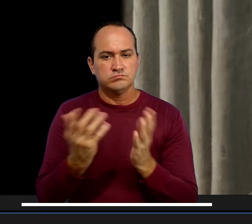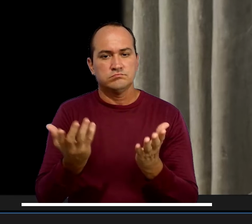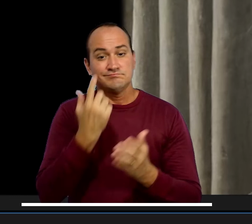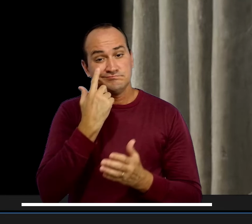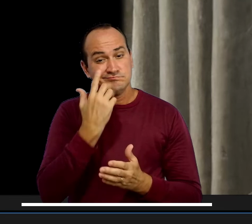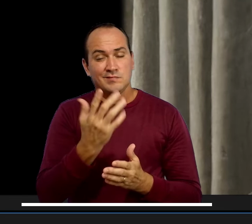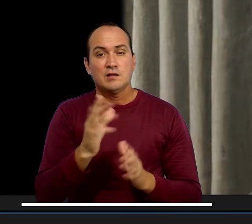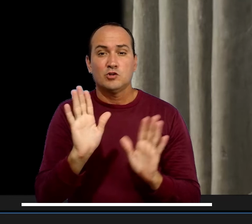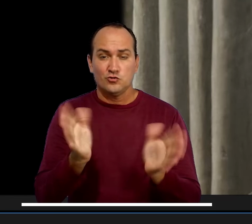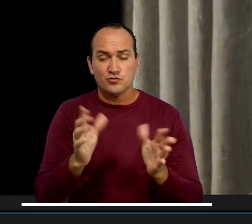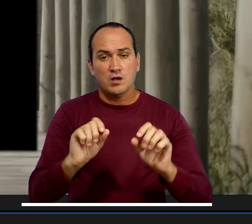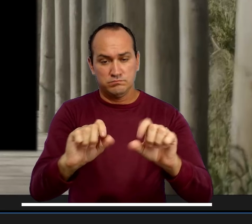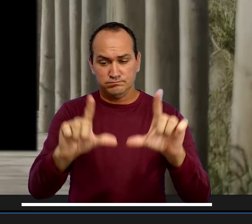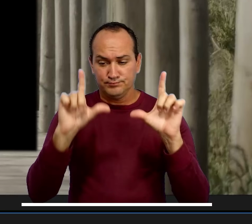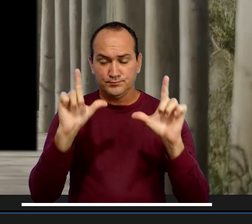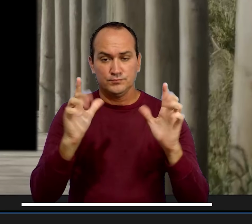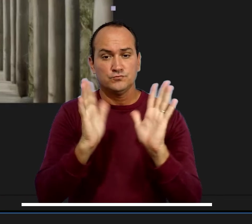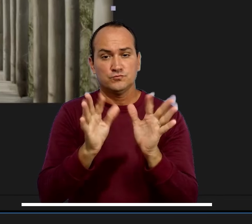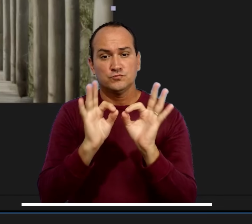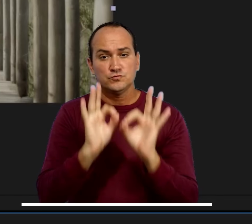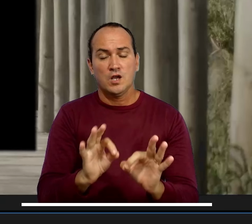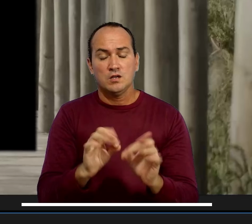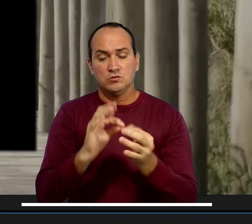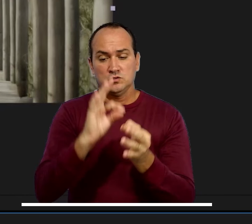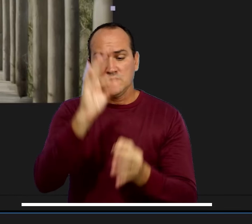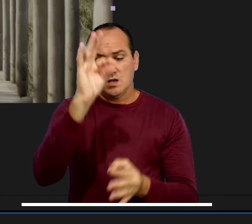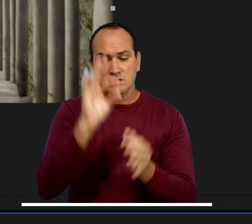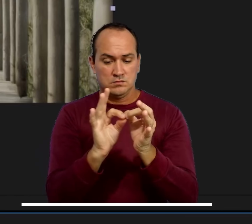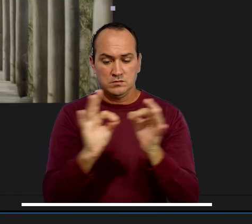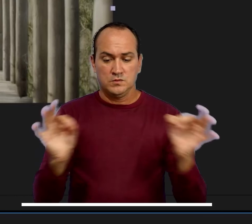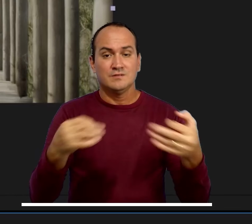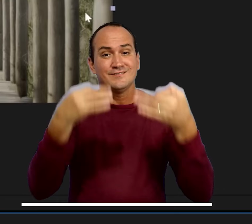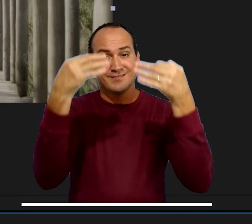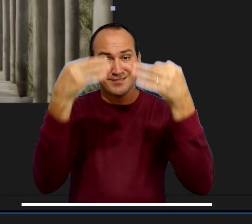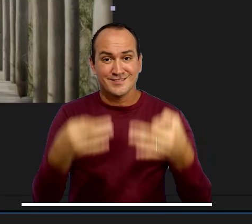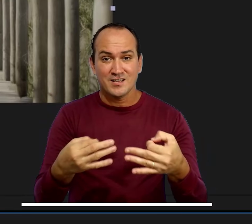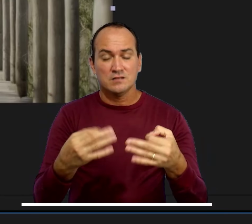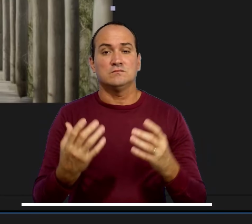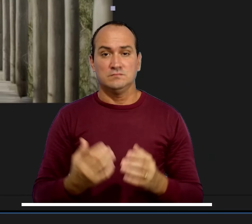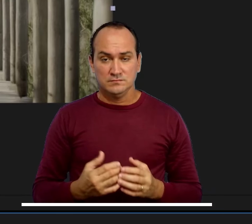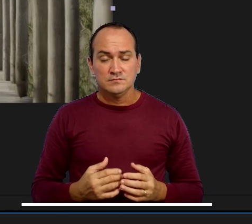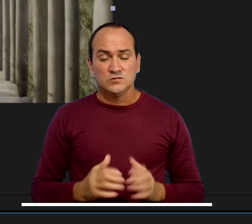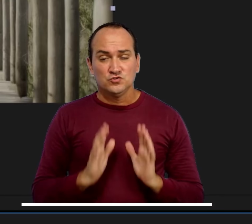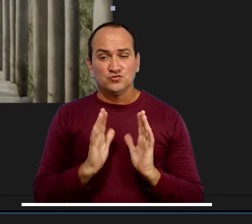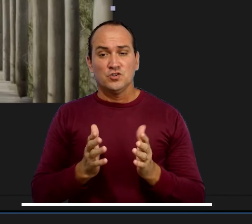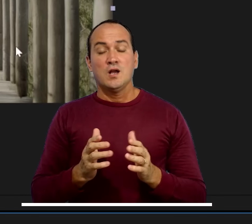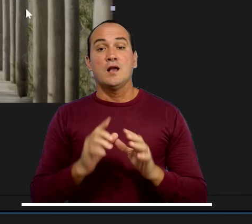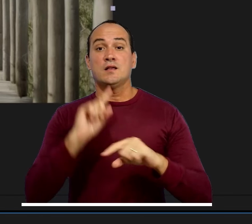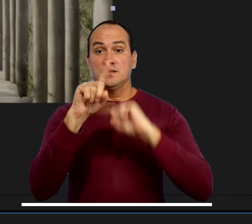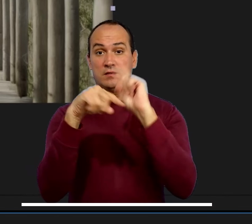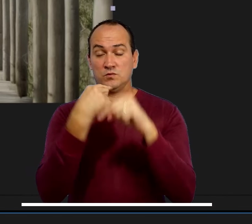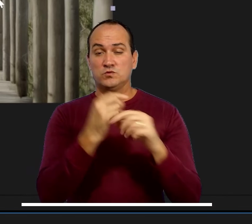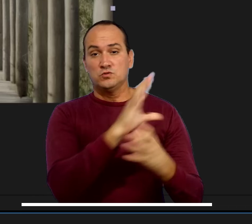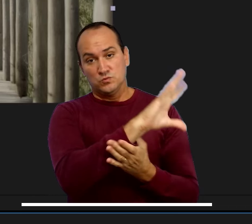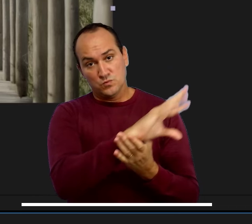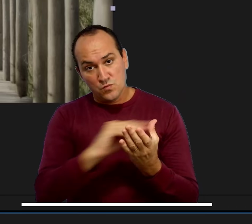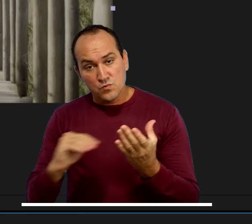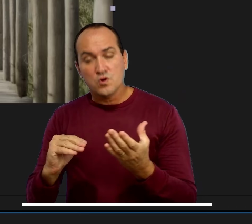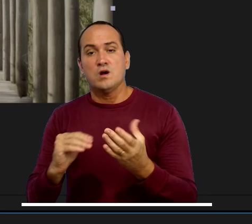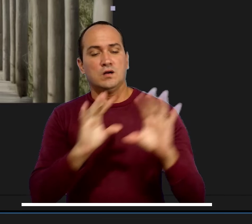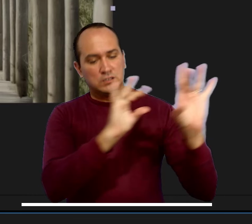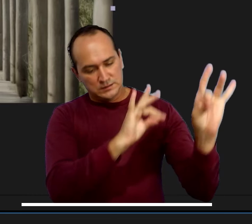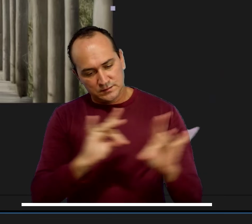Pronto. Porque daí ele já vai jogar essa minha foto aqui, ó, do tamanho que ela veio, certo? Na resolução que ela veio. E agora quando eu puxar o meu vídeo para cá, ele já